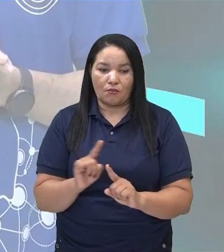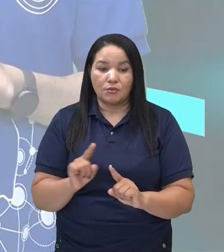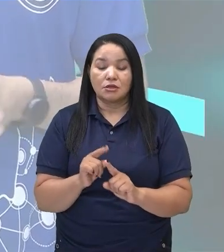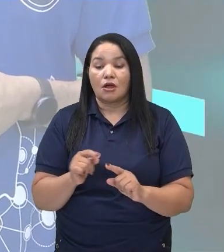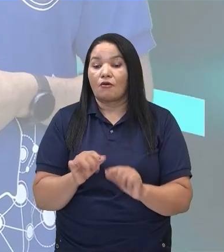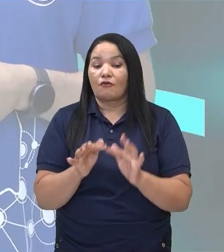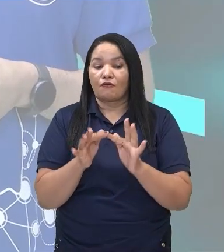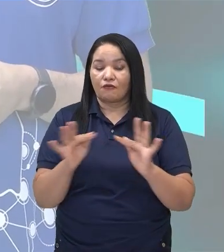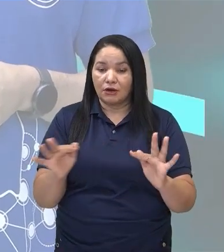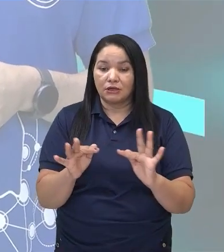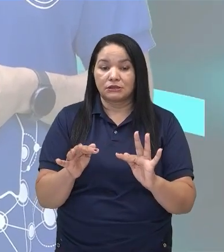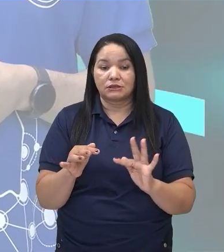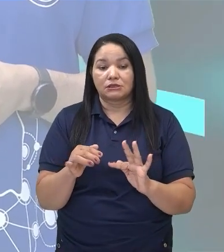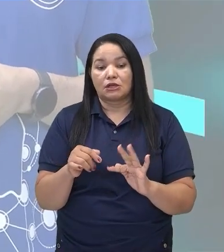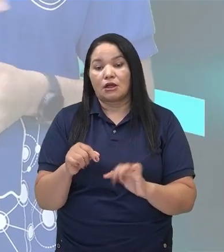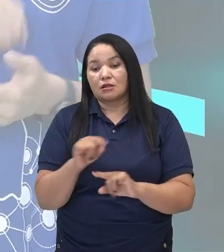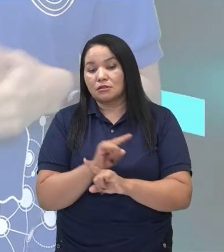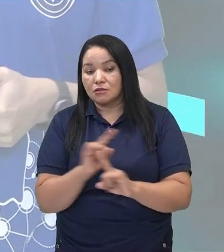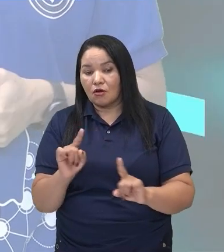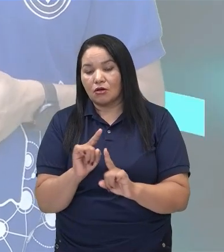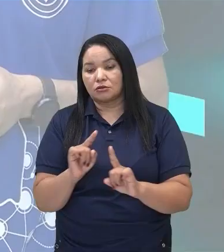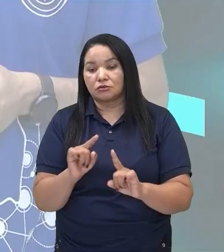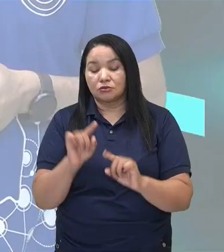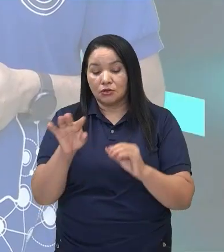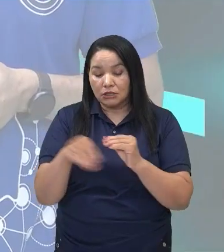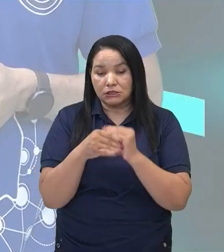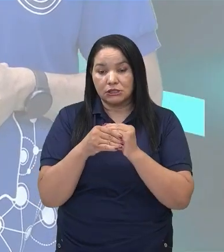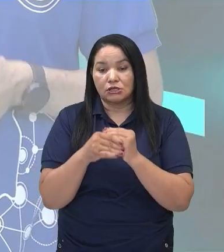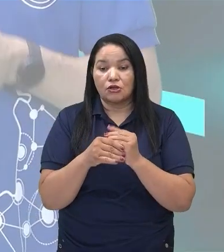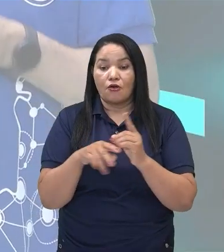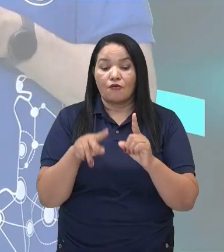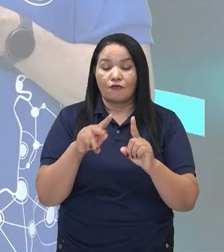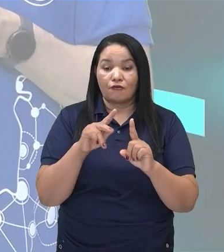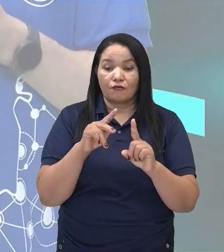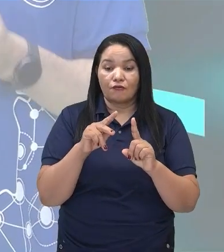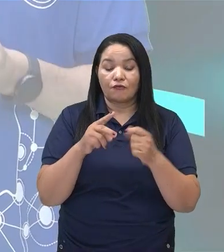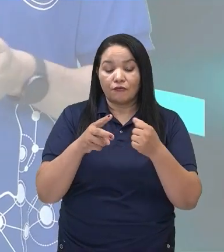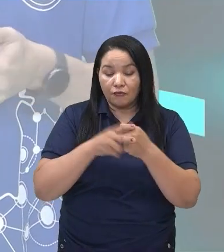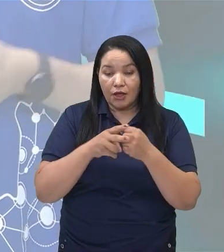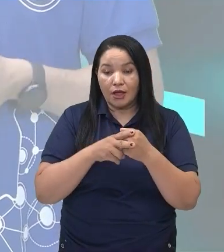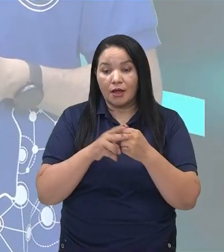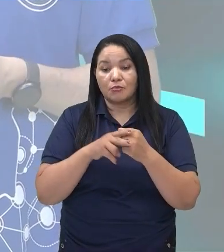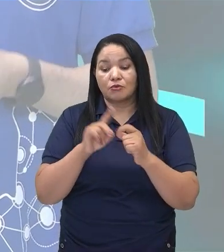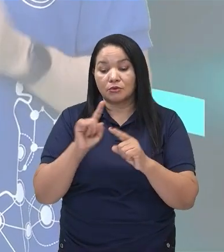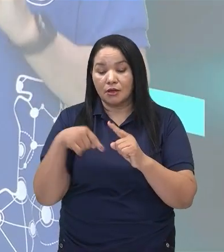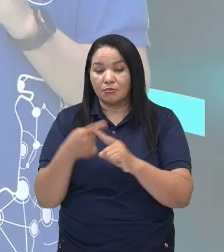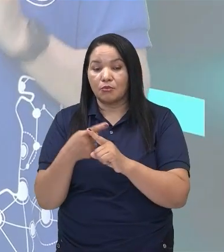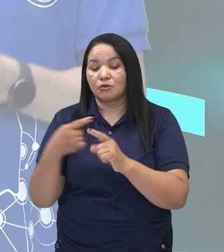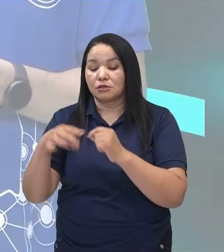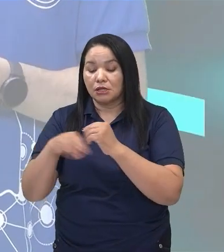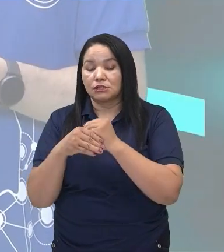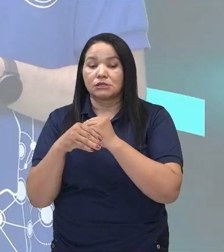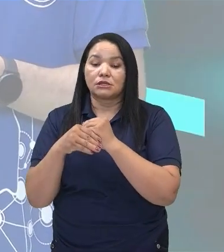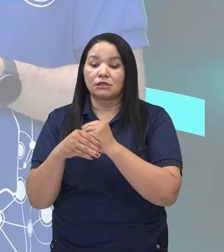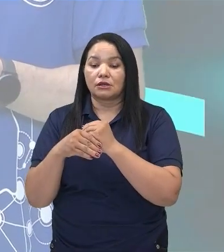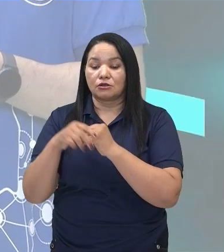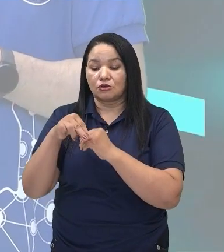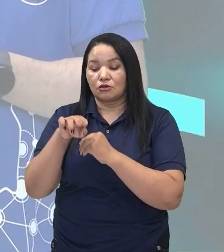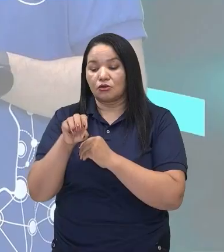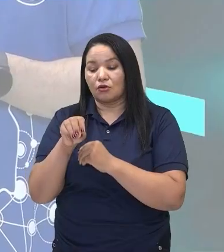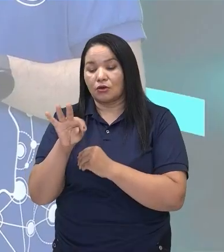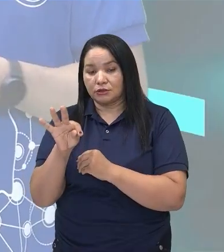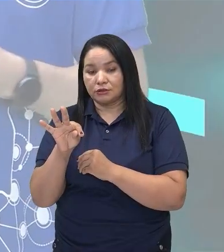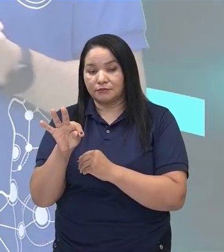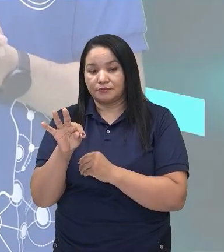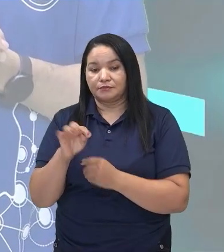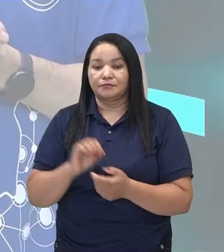frases negativas. O not sempre vem depois do verbo, nesse caso aqui o verbo to be. E ele pode vir,